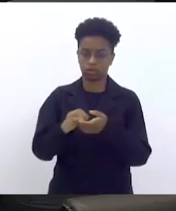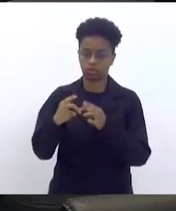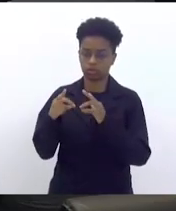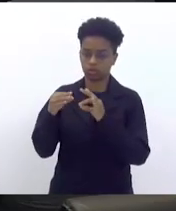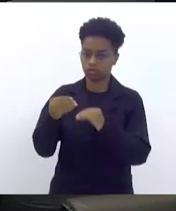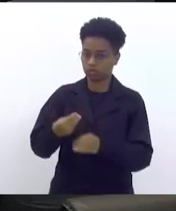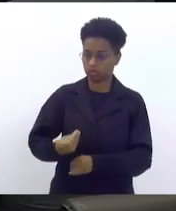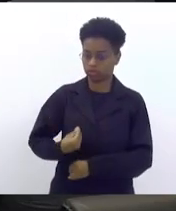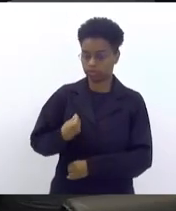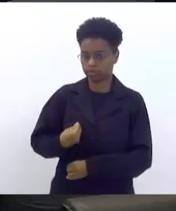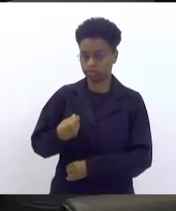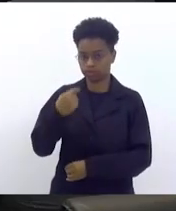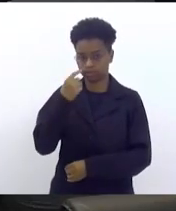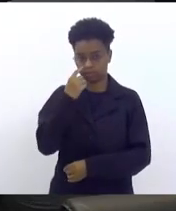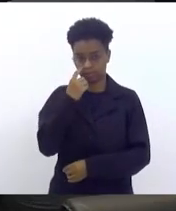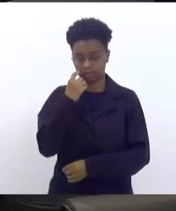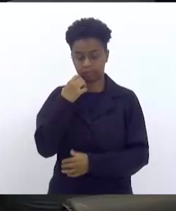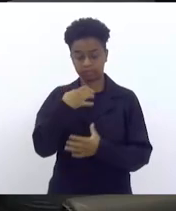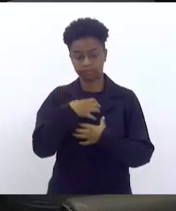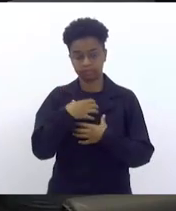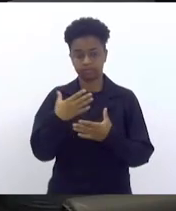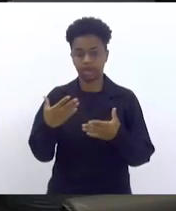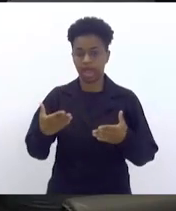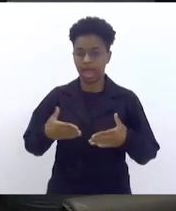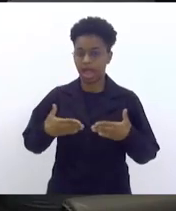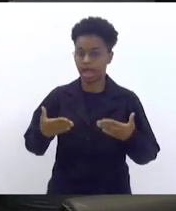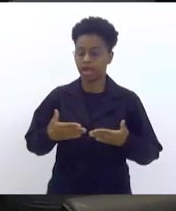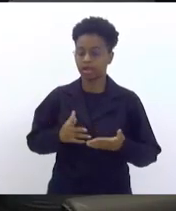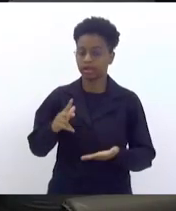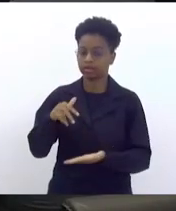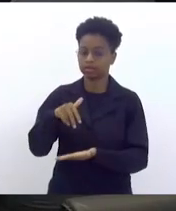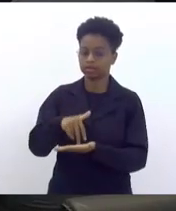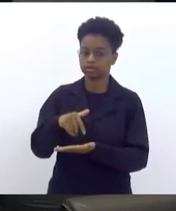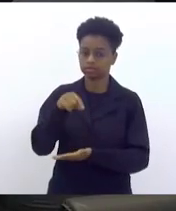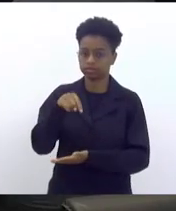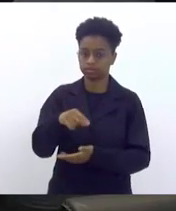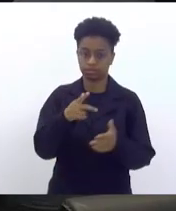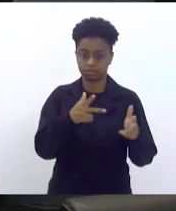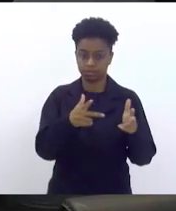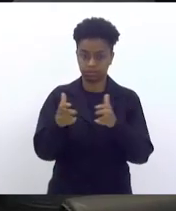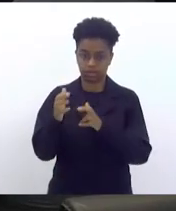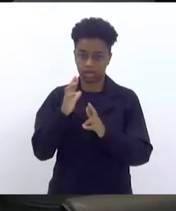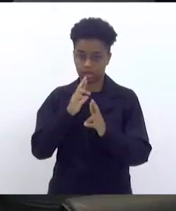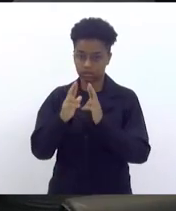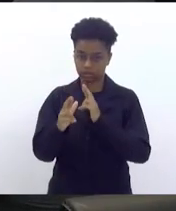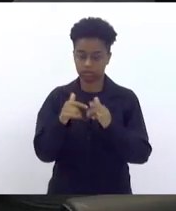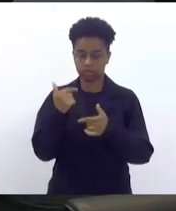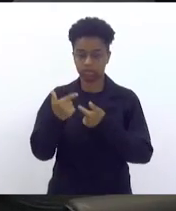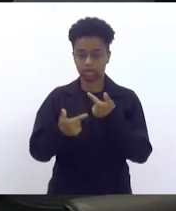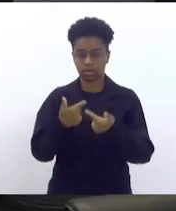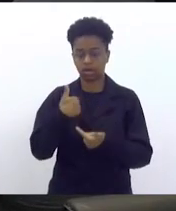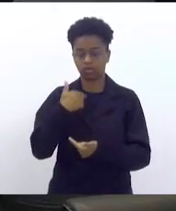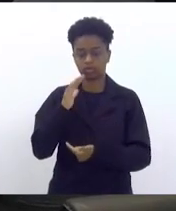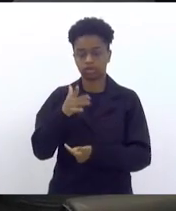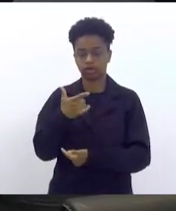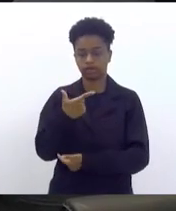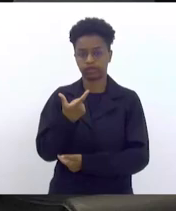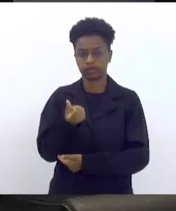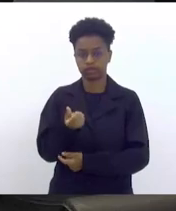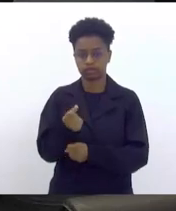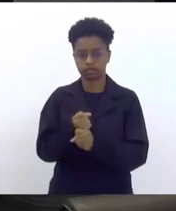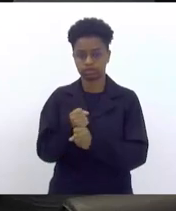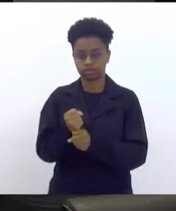presente é com enorme alegria que eu estou aqui vendo um resultado de trabalho que eu tenho 26 anos